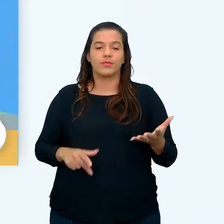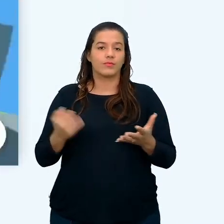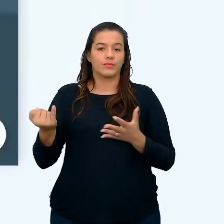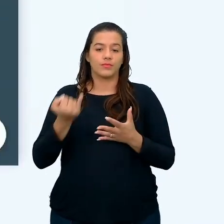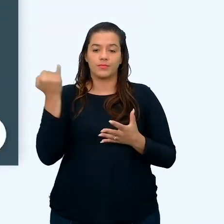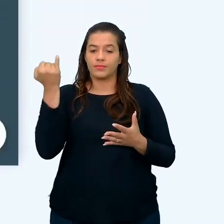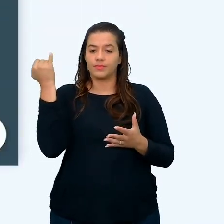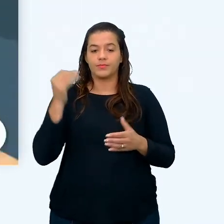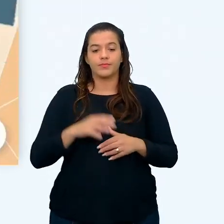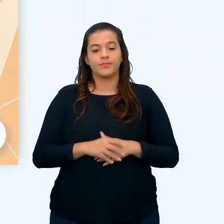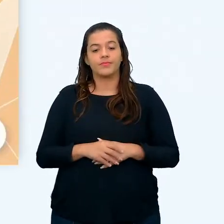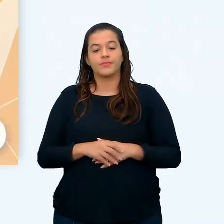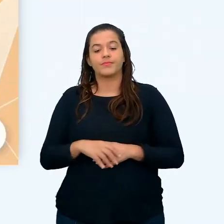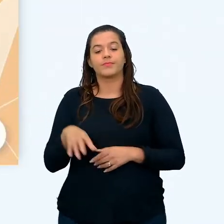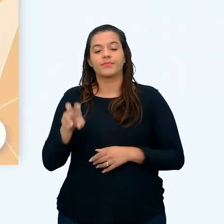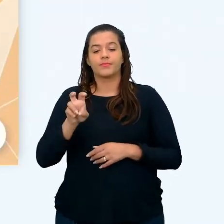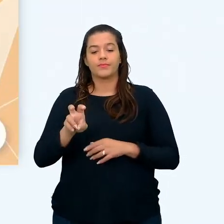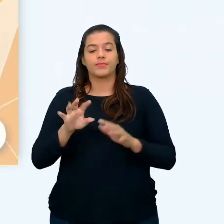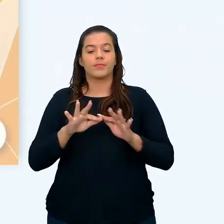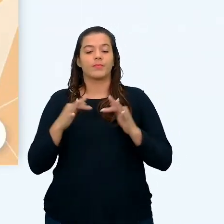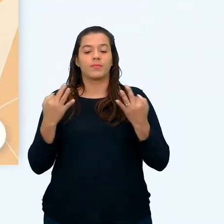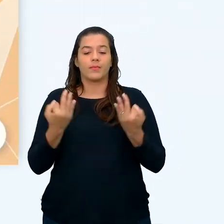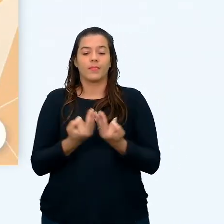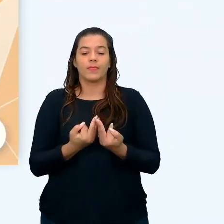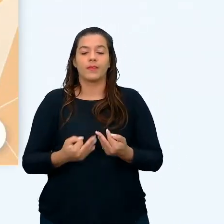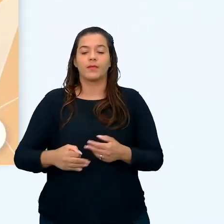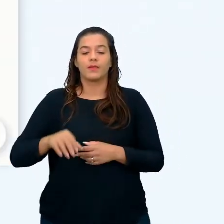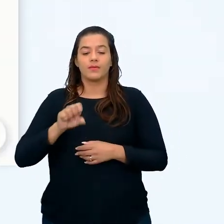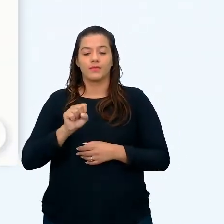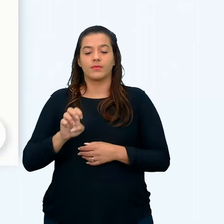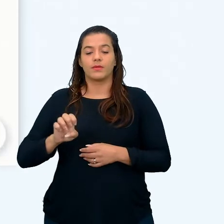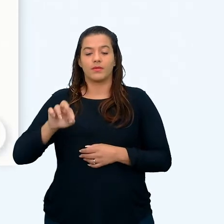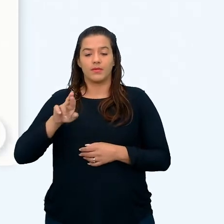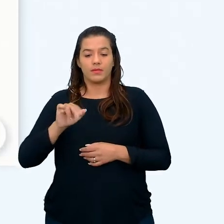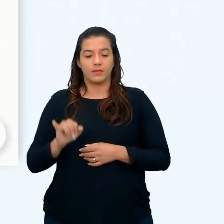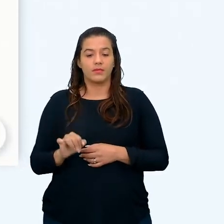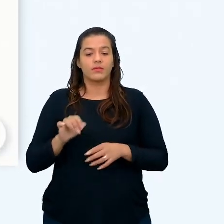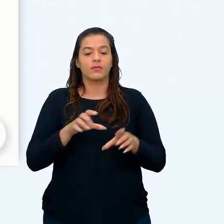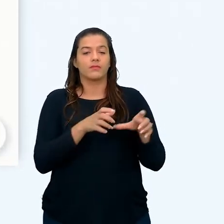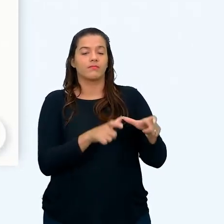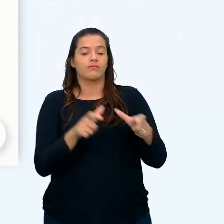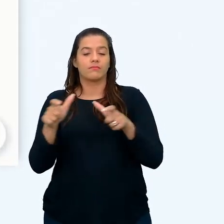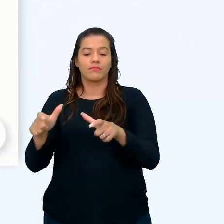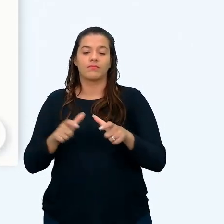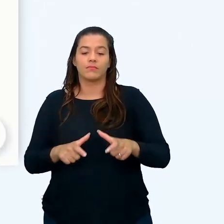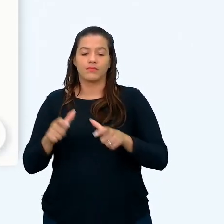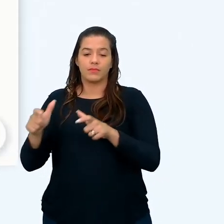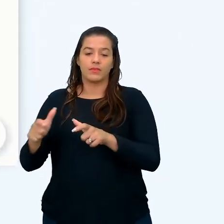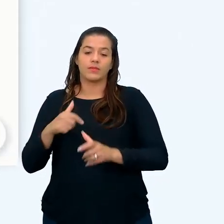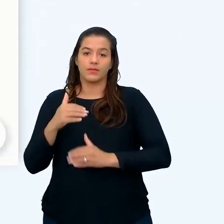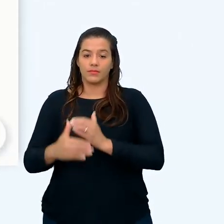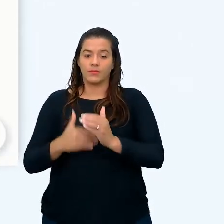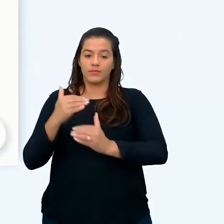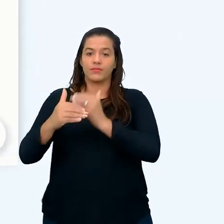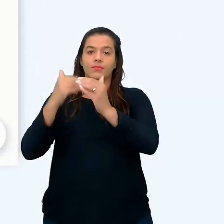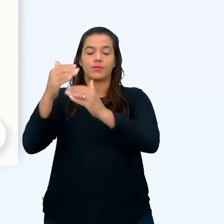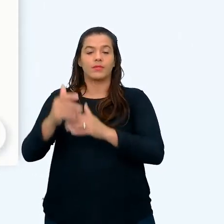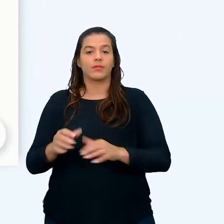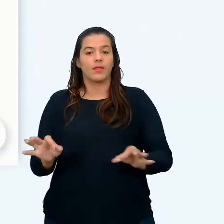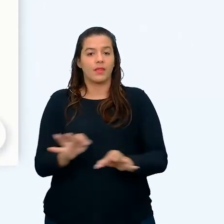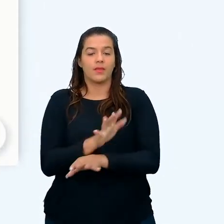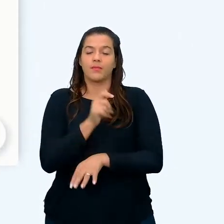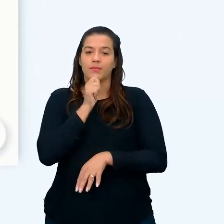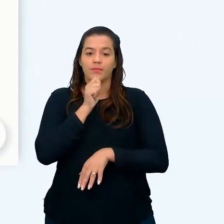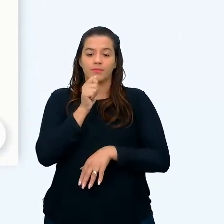extraordinárias. O quinto nível, família, e o sexto nível, série, ainda são incipientes e estão em desenvolvimento. São níveis